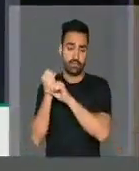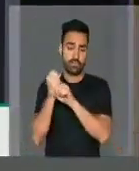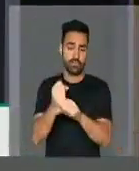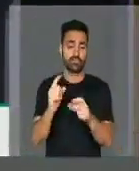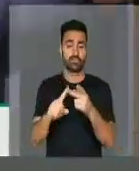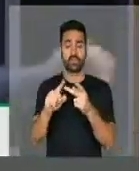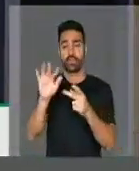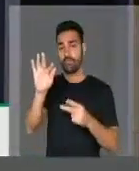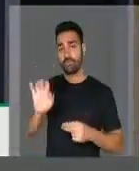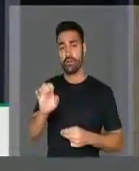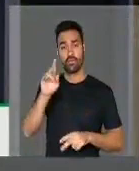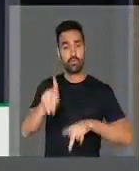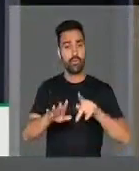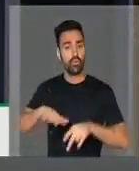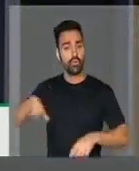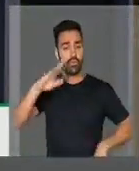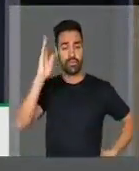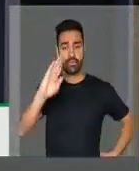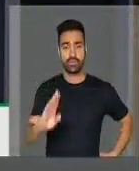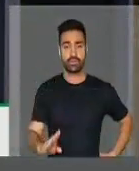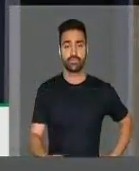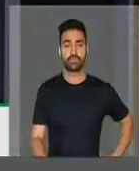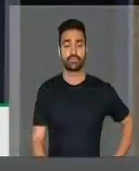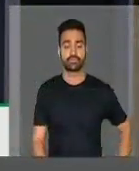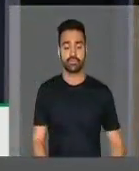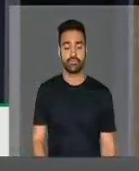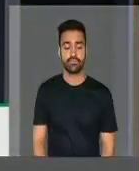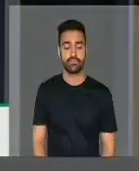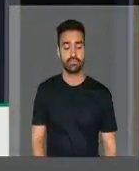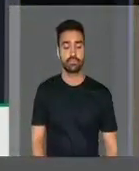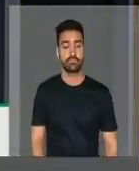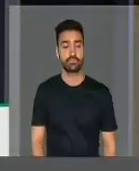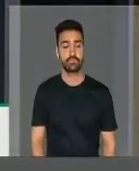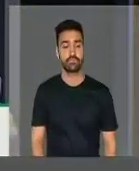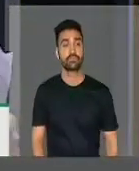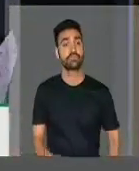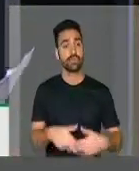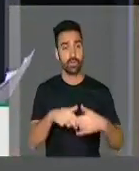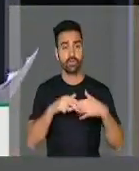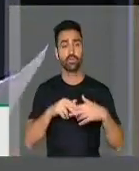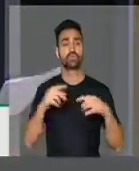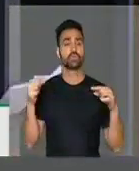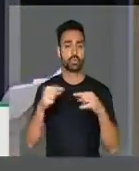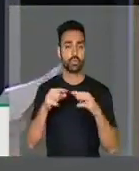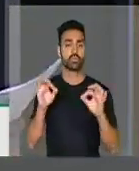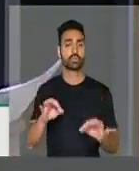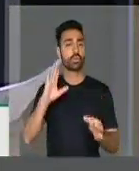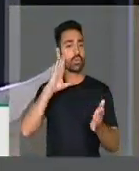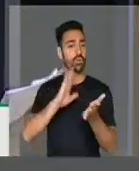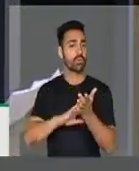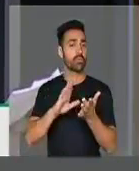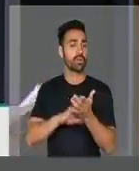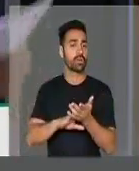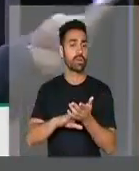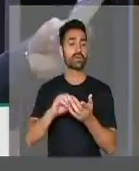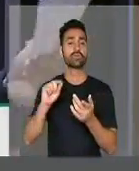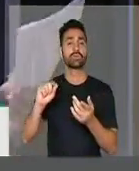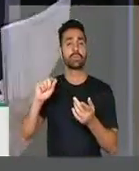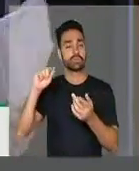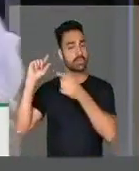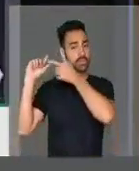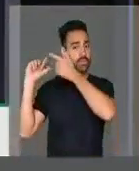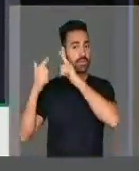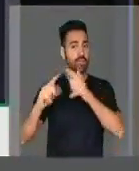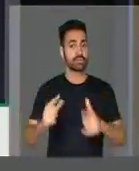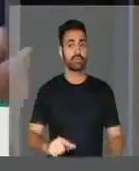povo paraense, a fé do povo brasileiro, e, portanto, homenageia a tradição